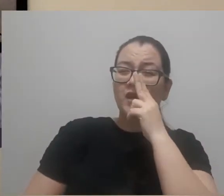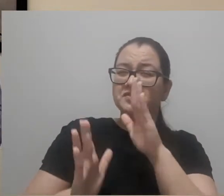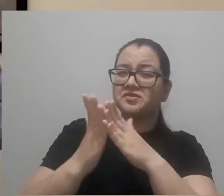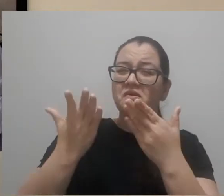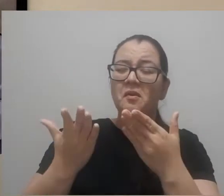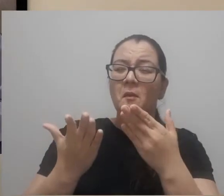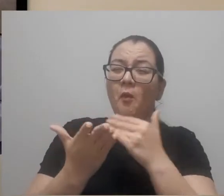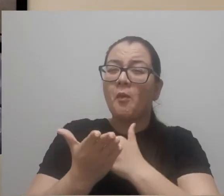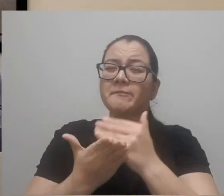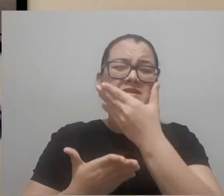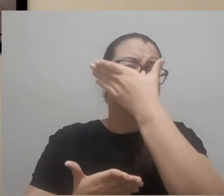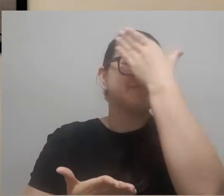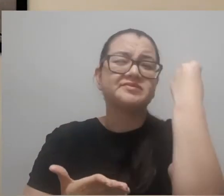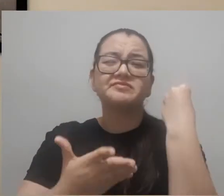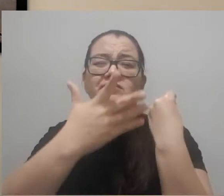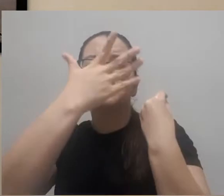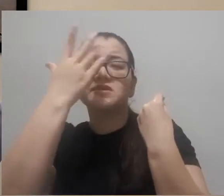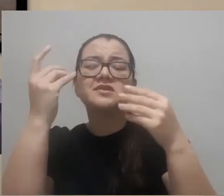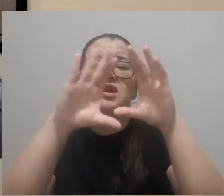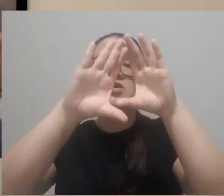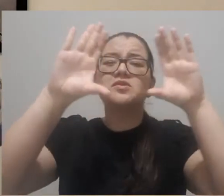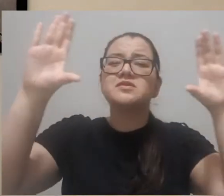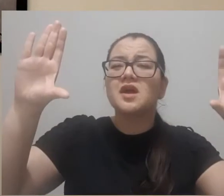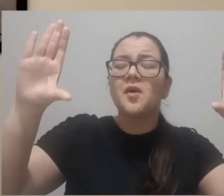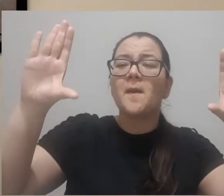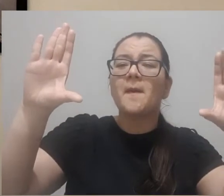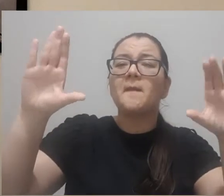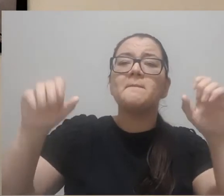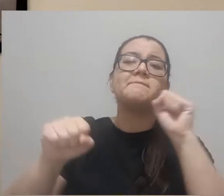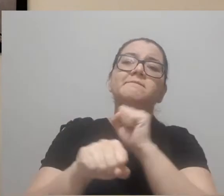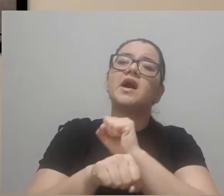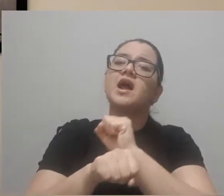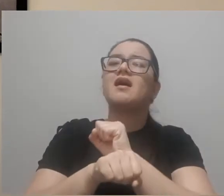tão ineficientes nesse mundo. Olha que acertada.